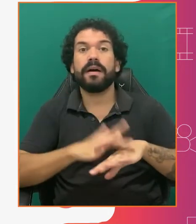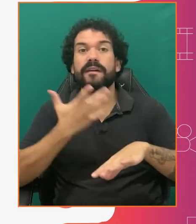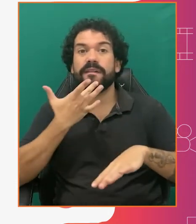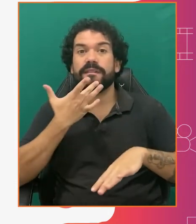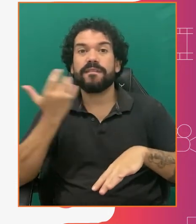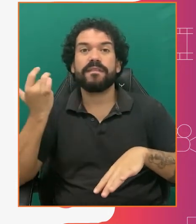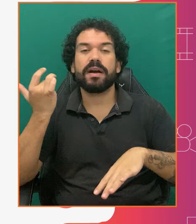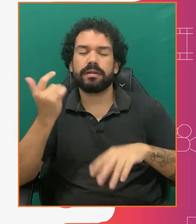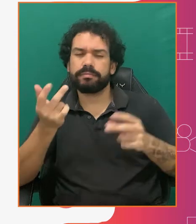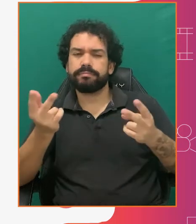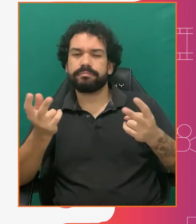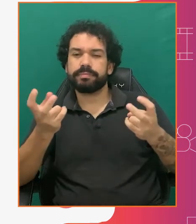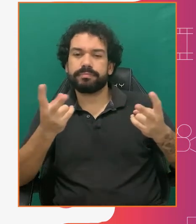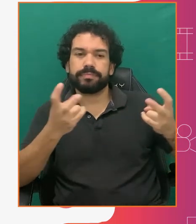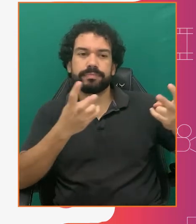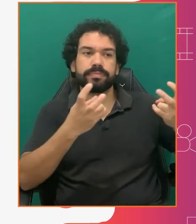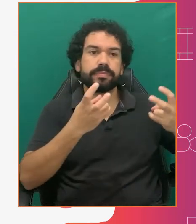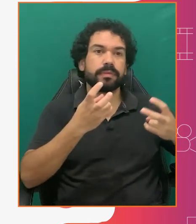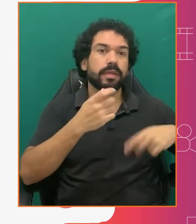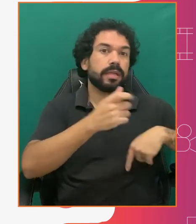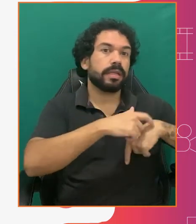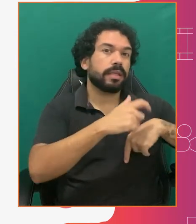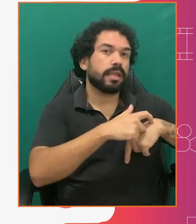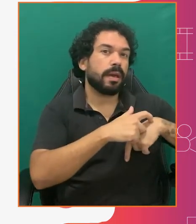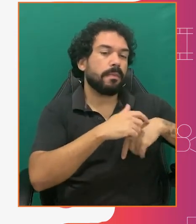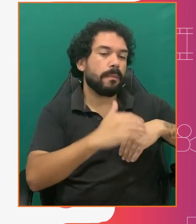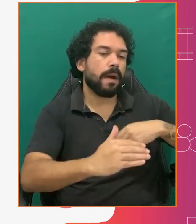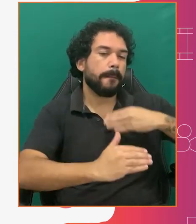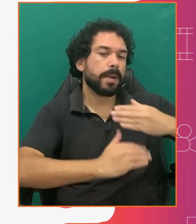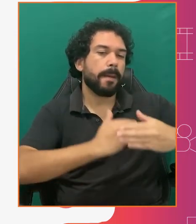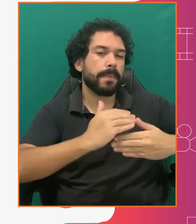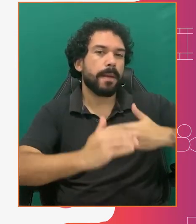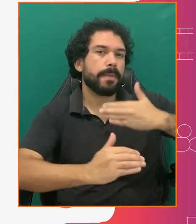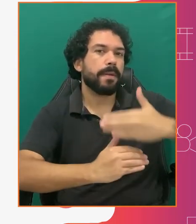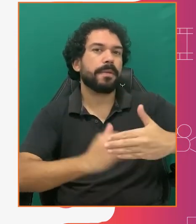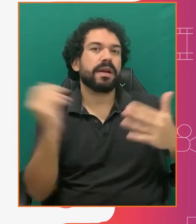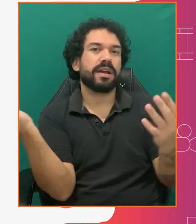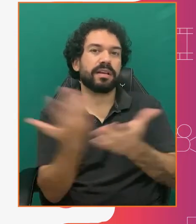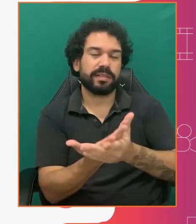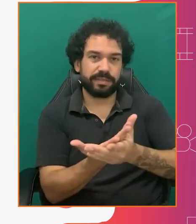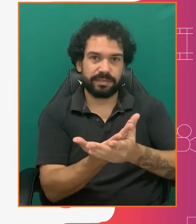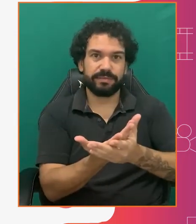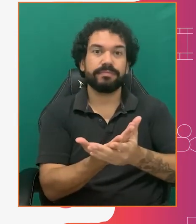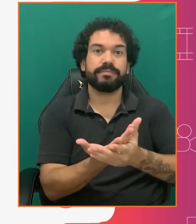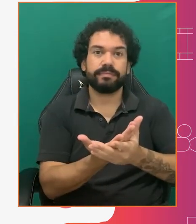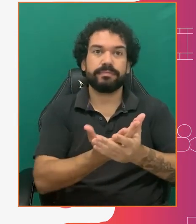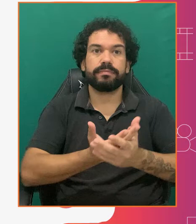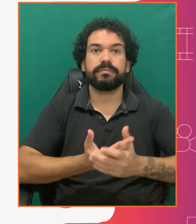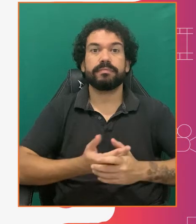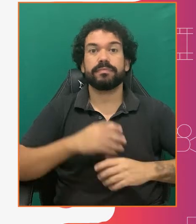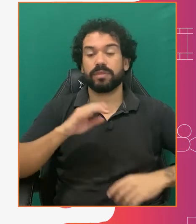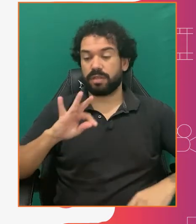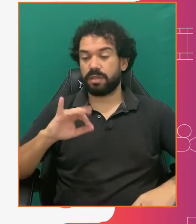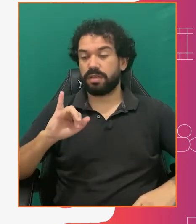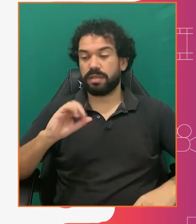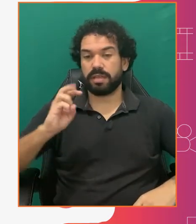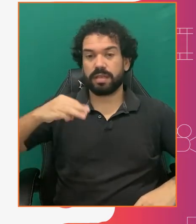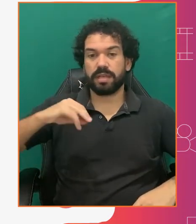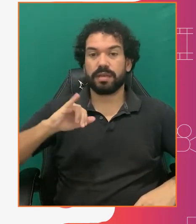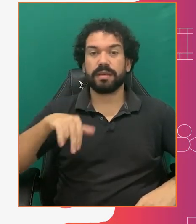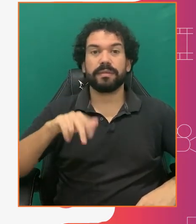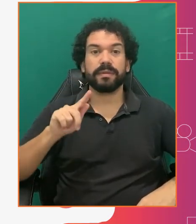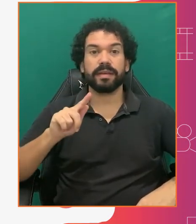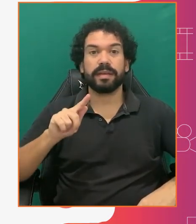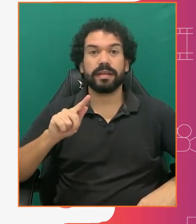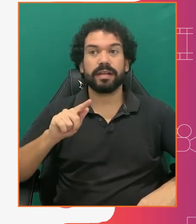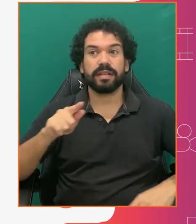mais fácil para perceber quanto tempo leva cada gesto, cada acontecimento. O timing de cada